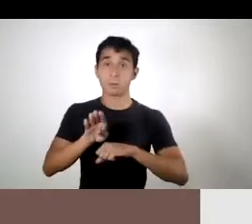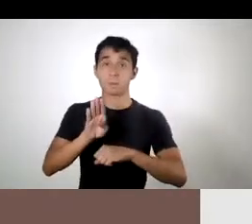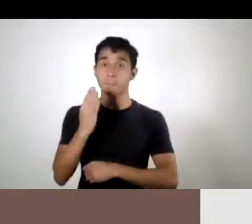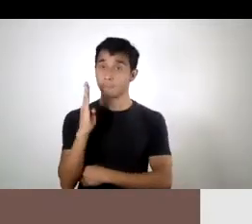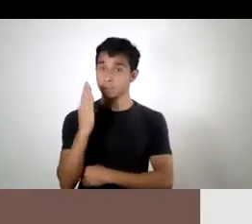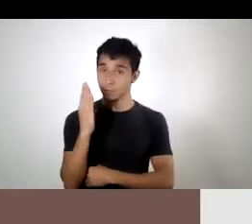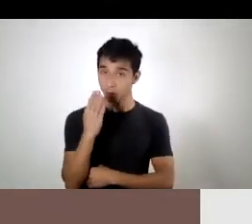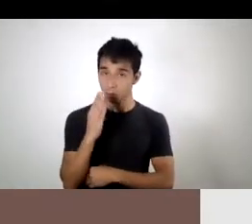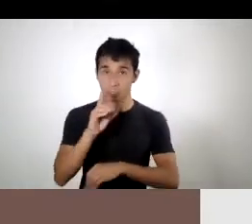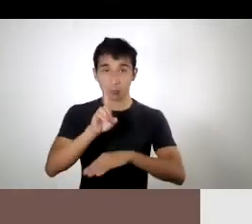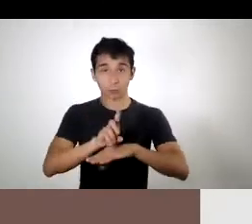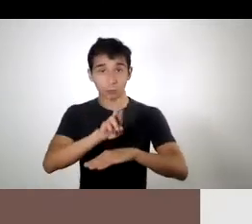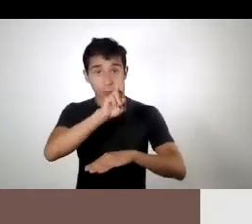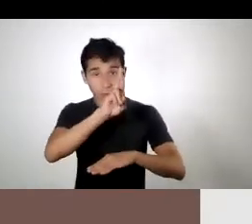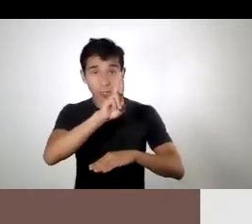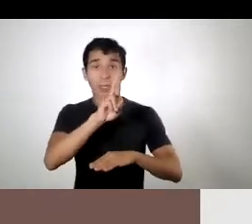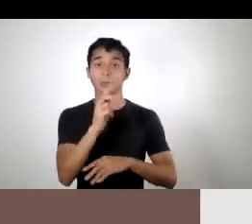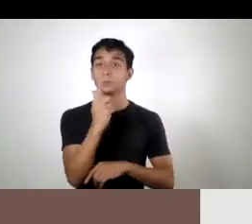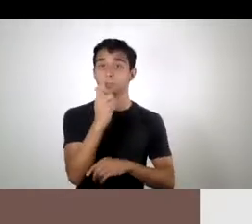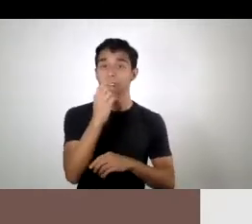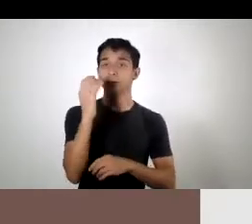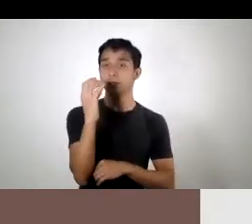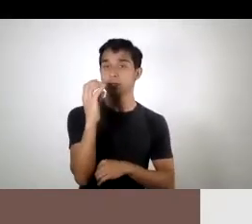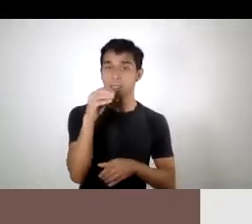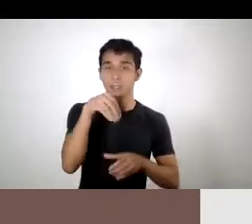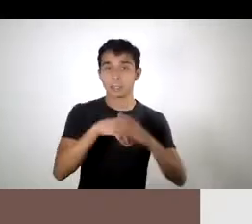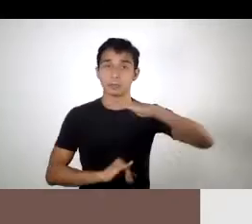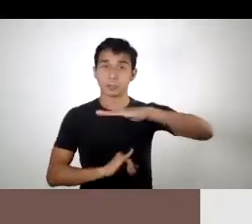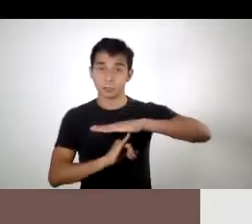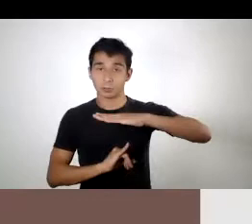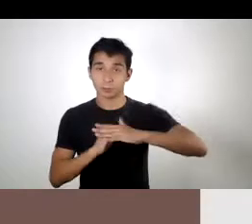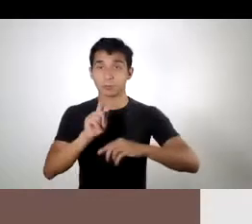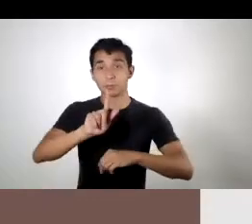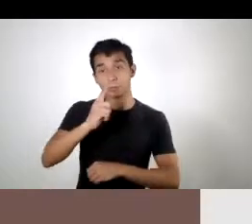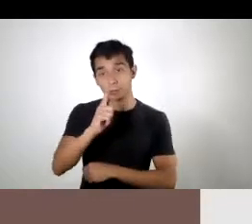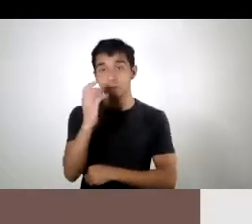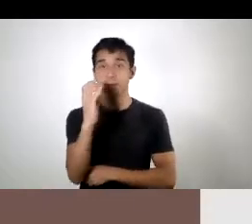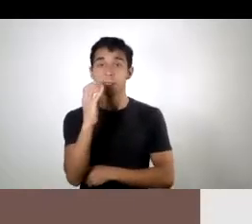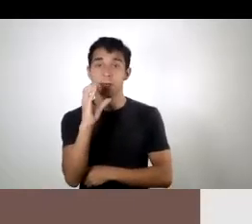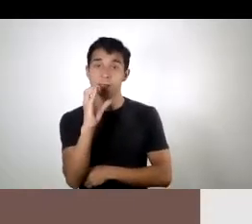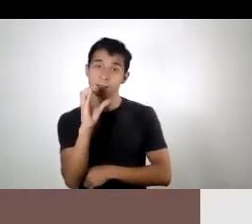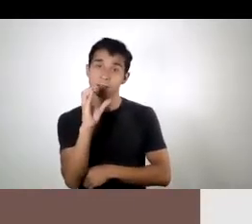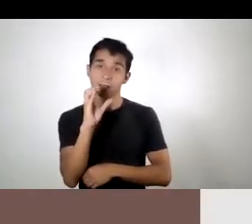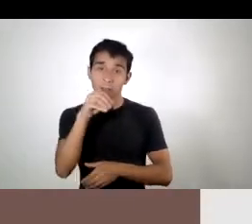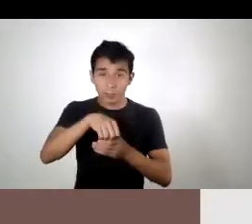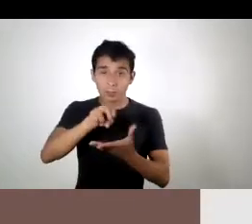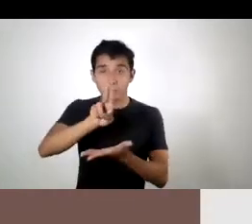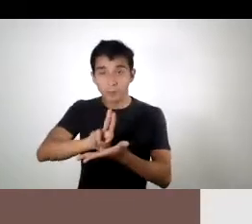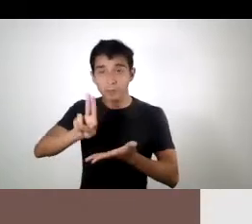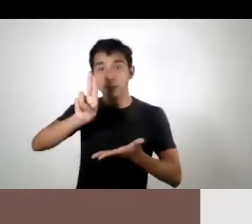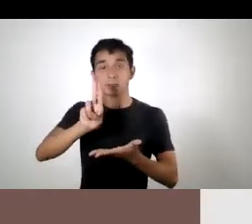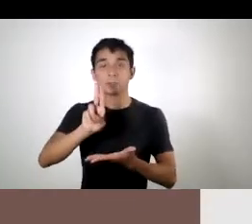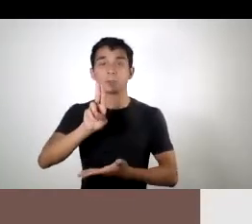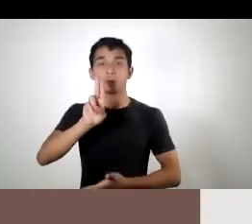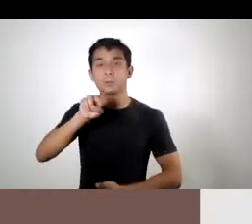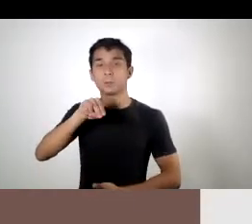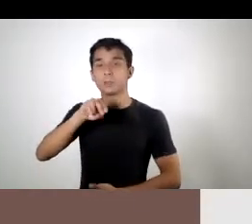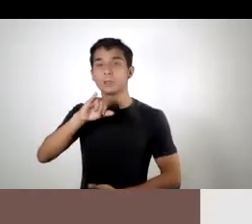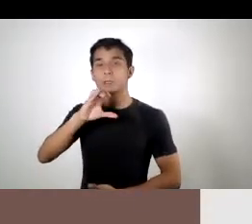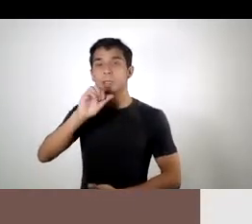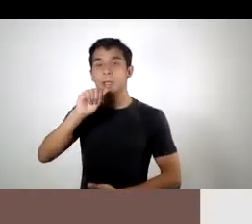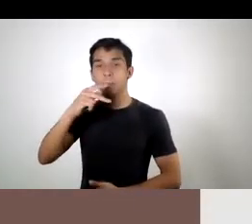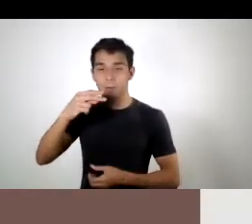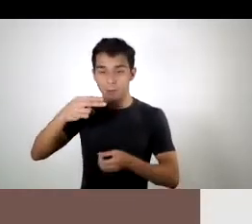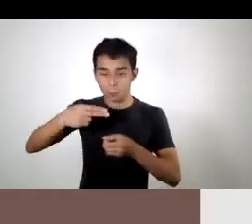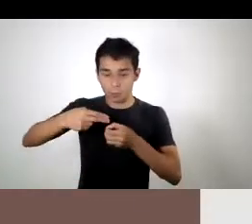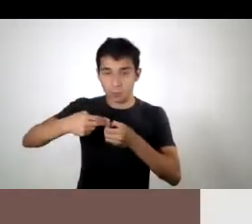em Geociências pelo Instituto de Geociências da Universidade Estadual de Campinas, a Unicamp, quilombola da comunidade de